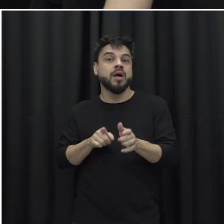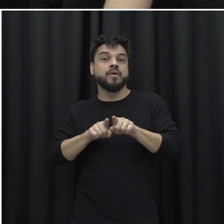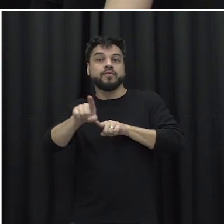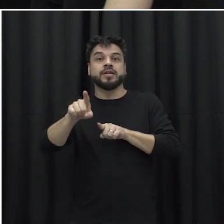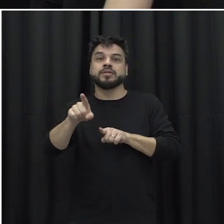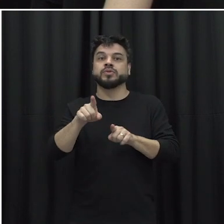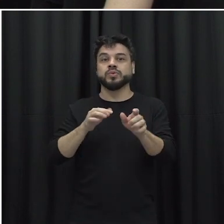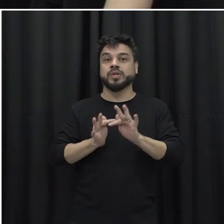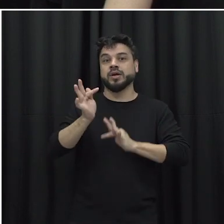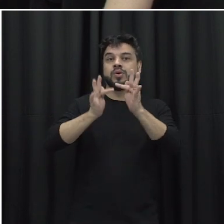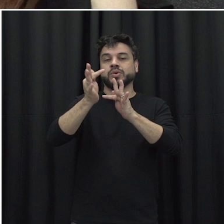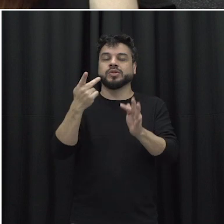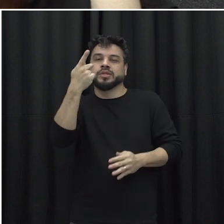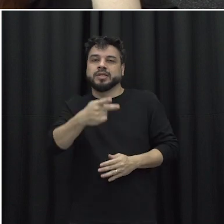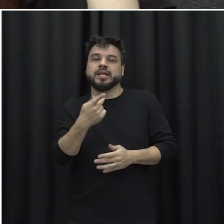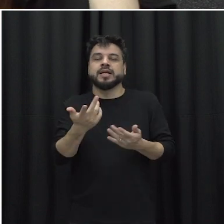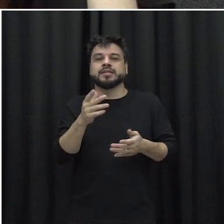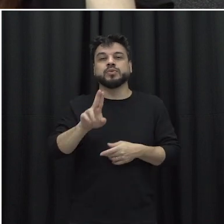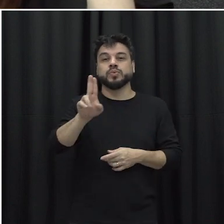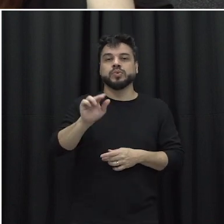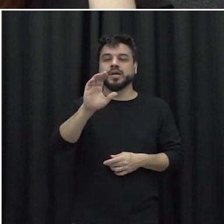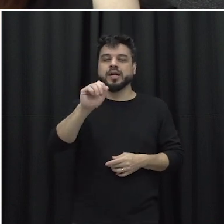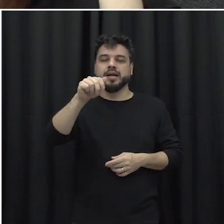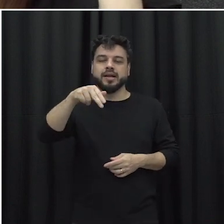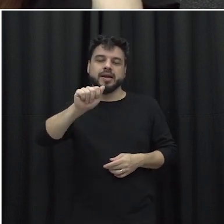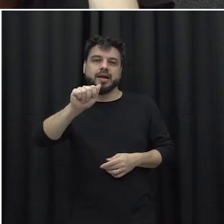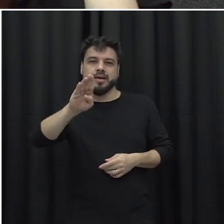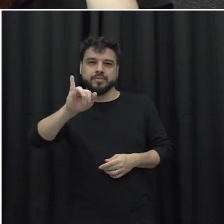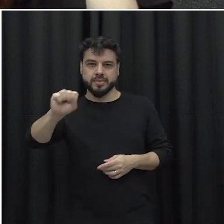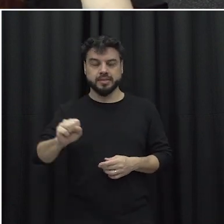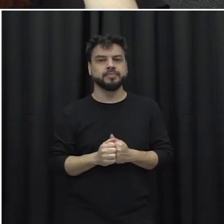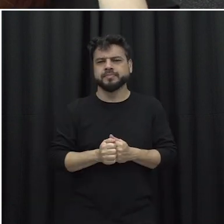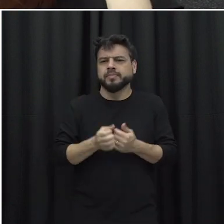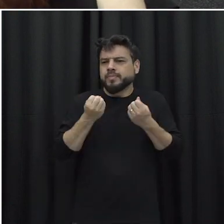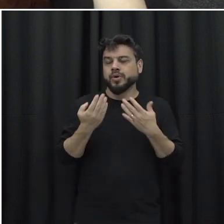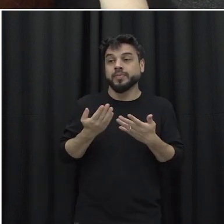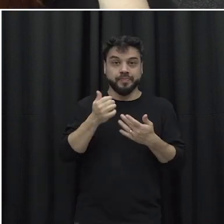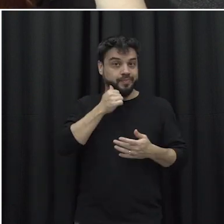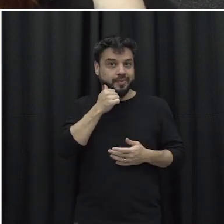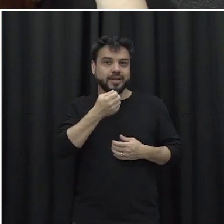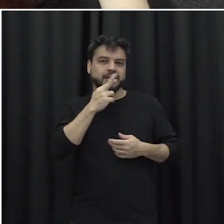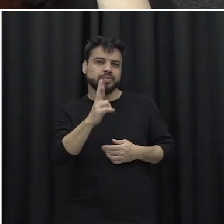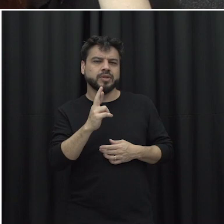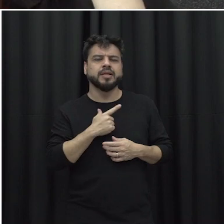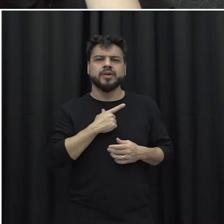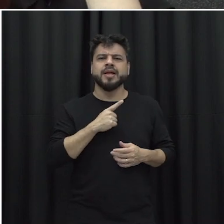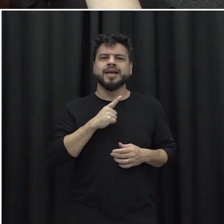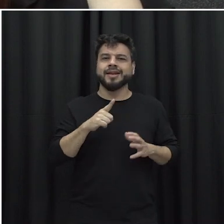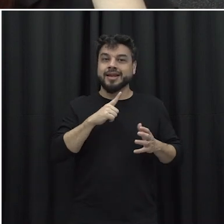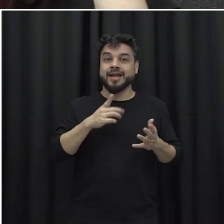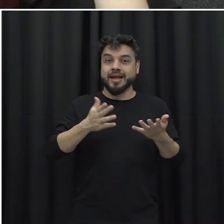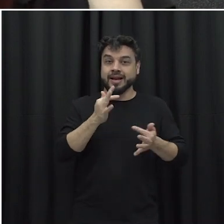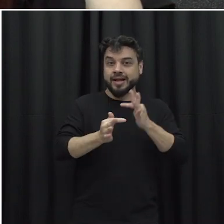cannabis? Pode ser. Bom, em relação à questão tecnológica, o que tem-se muito